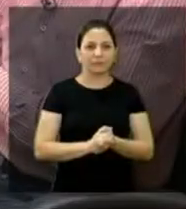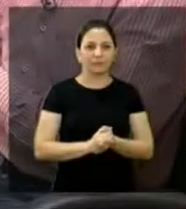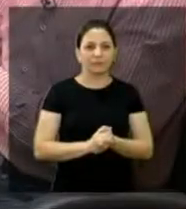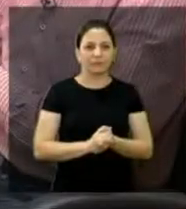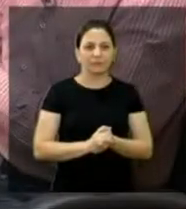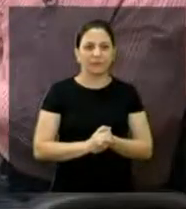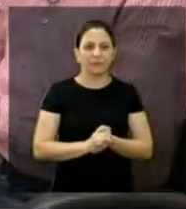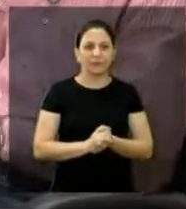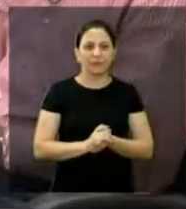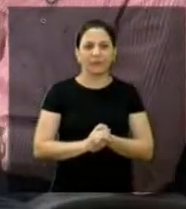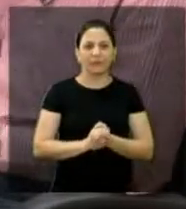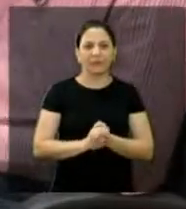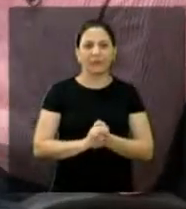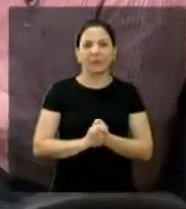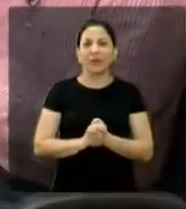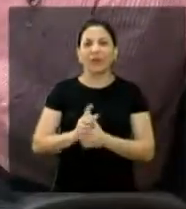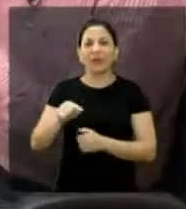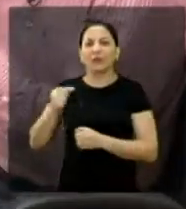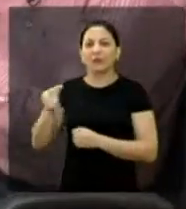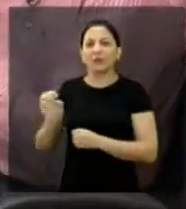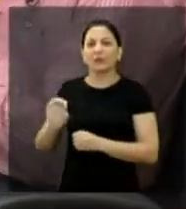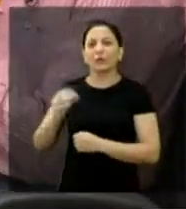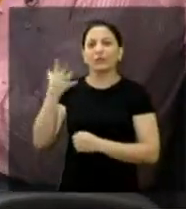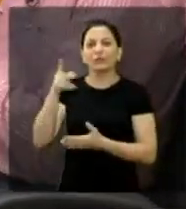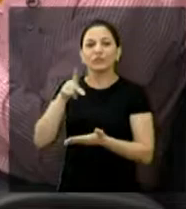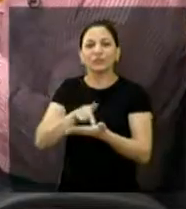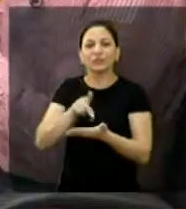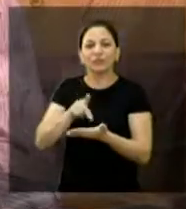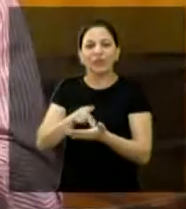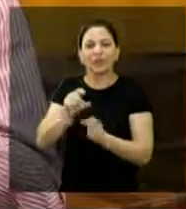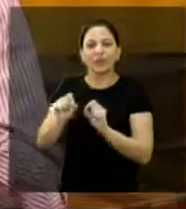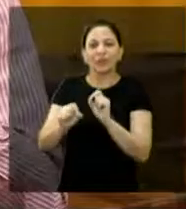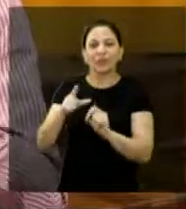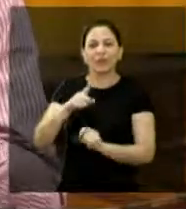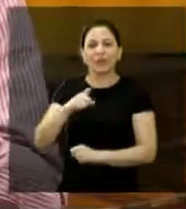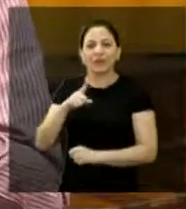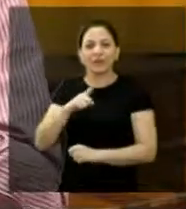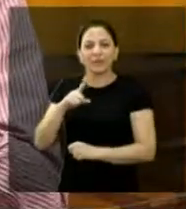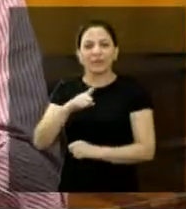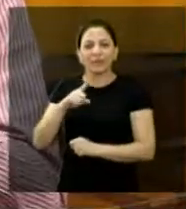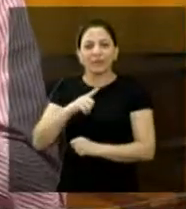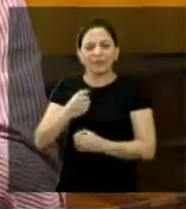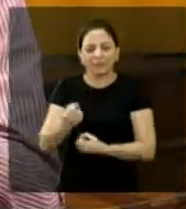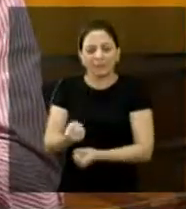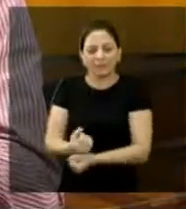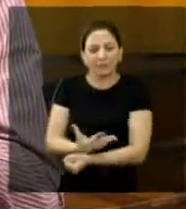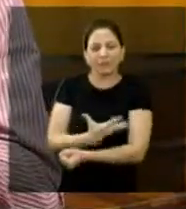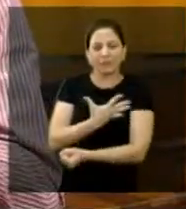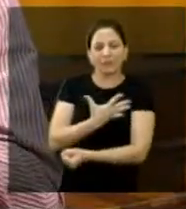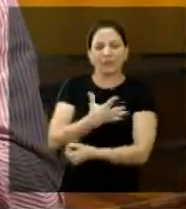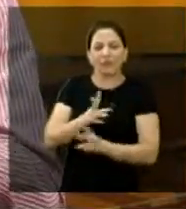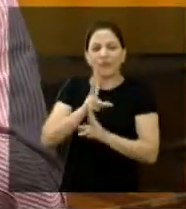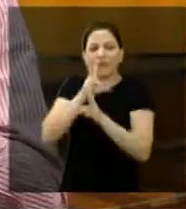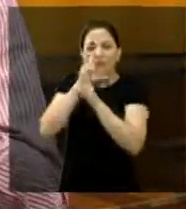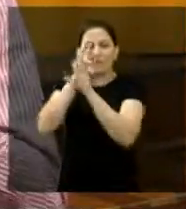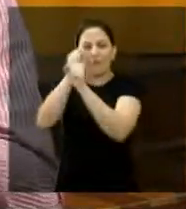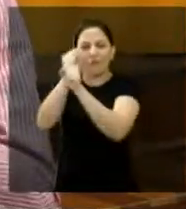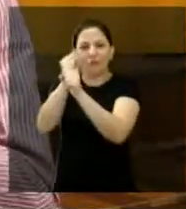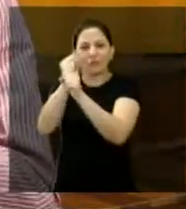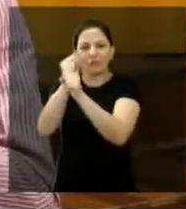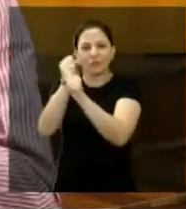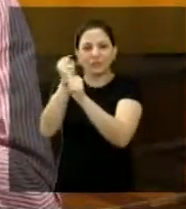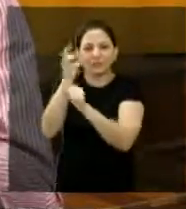E aí, depois de tudo isso que aconteceu? Eu tive uma outra emoção muito forte, que eu também guardo de uma